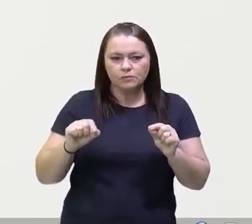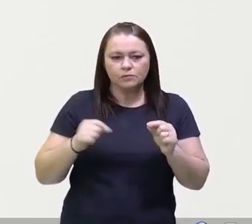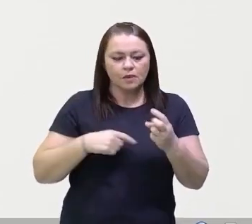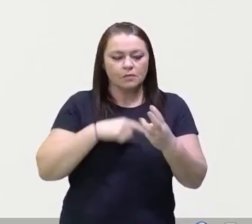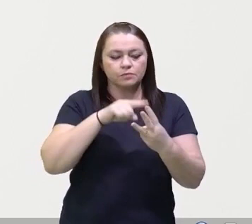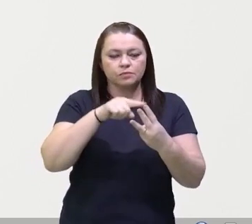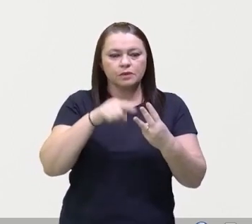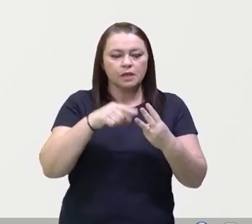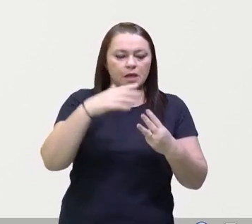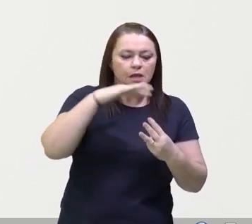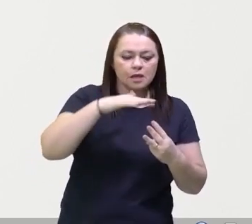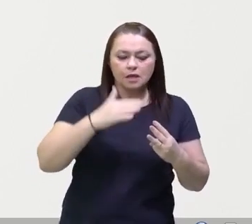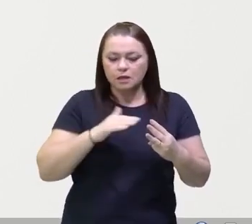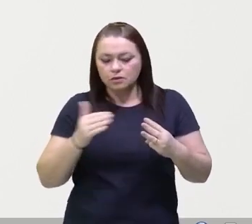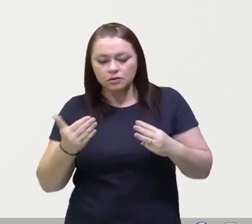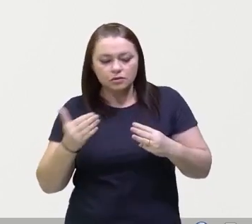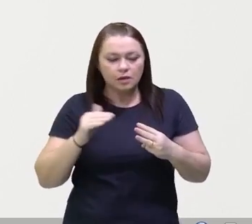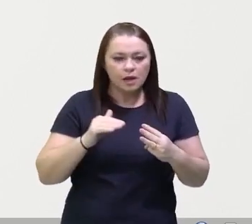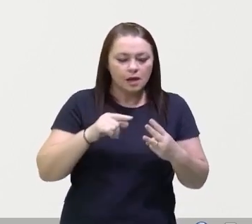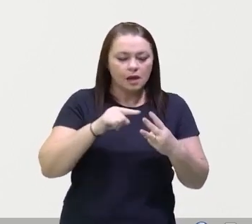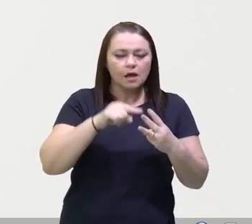e 3 vértices.